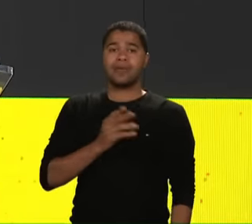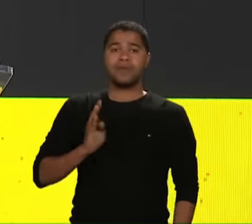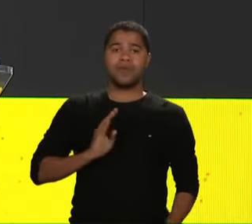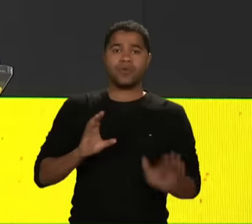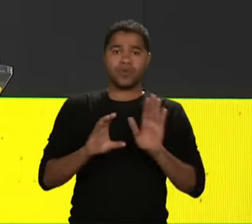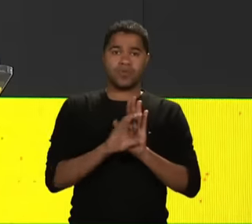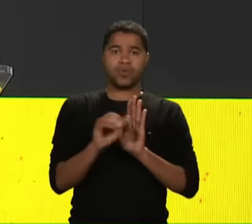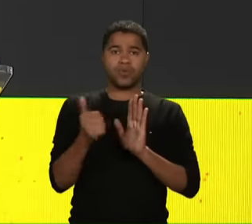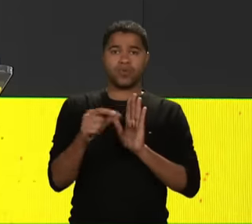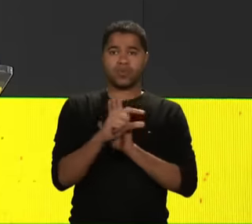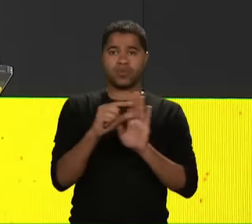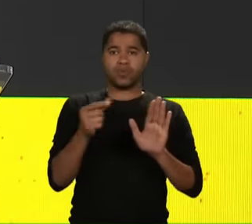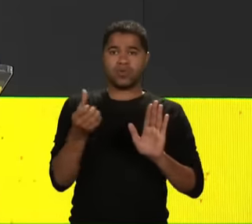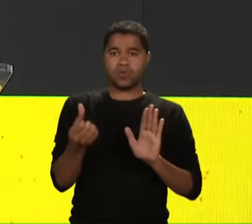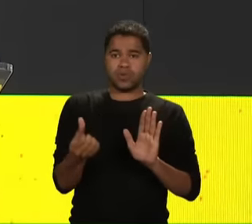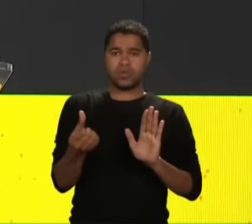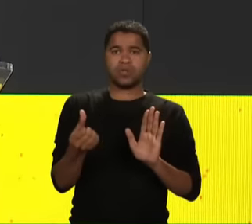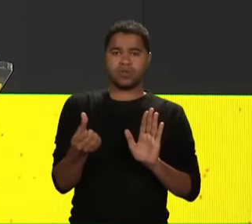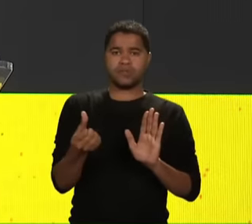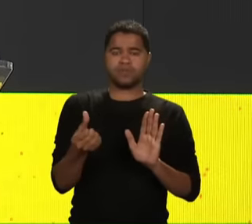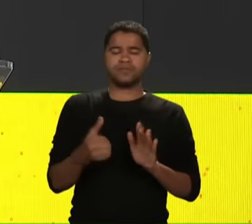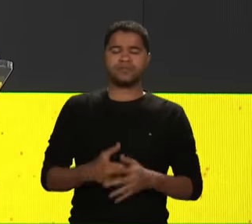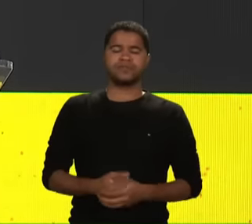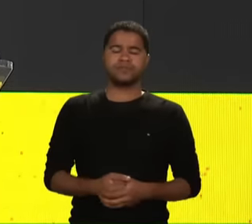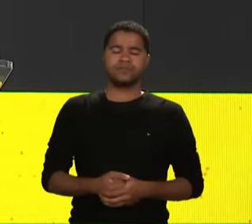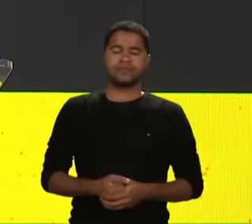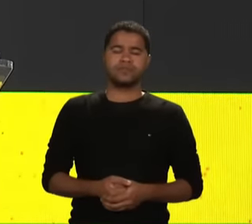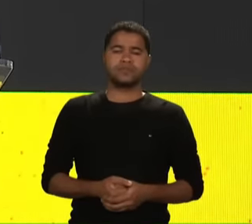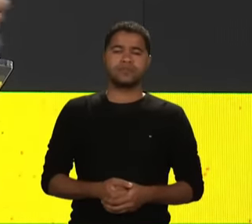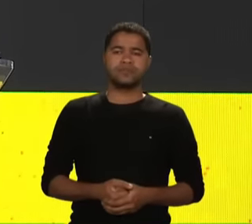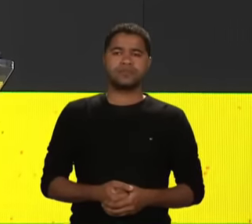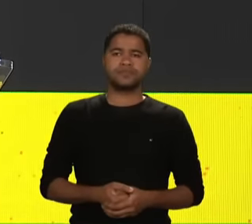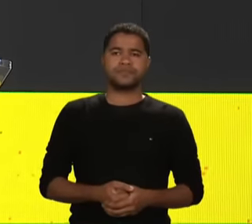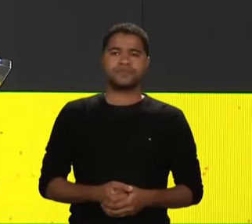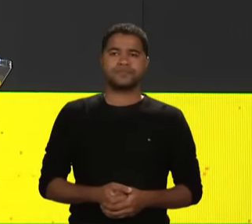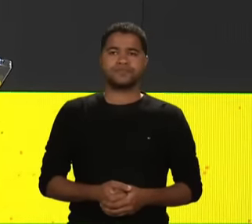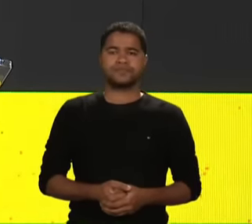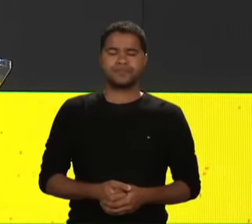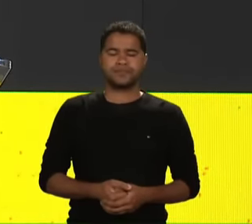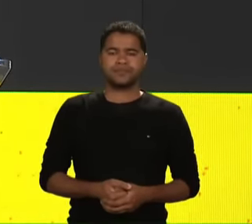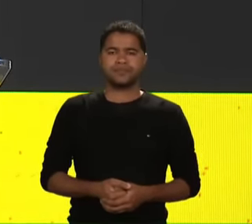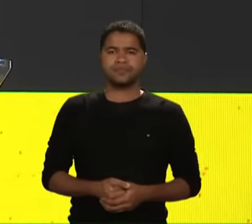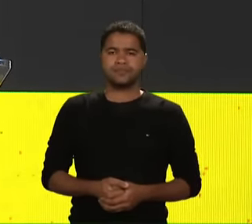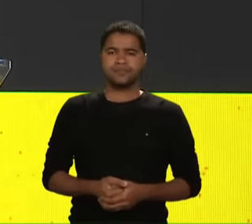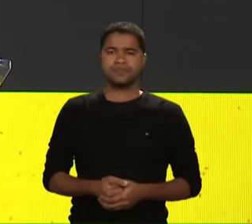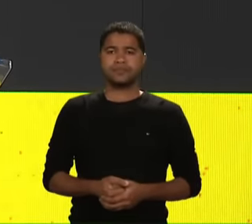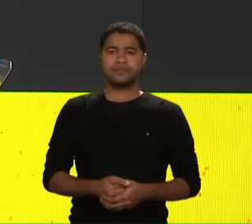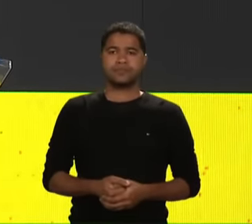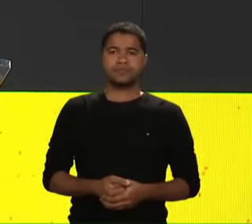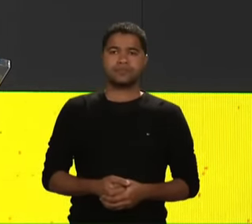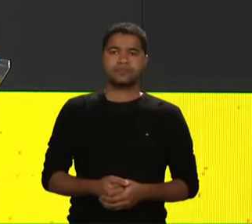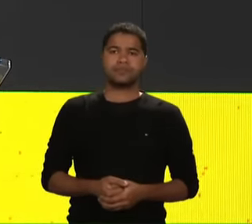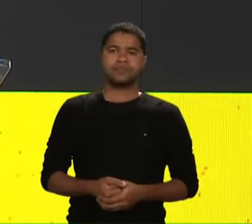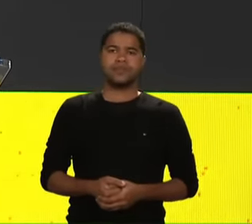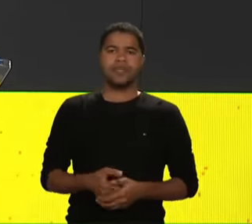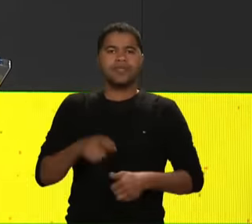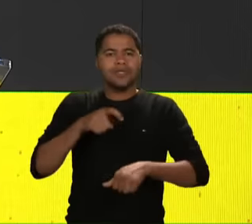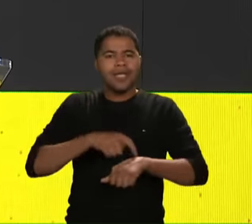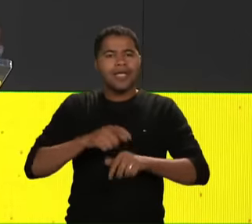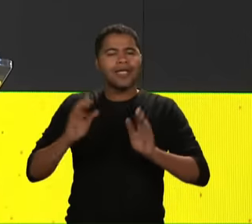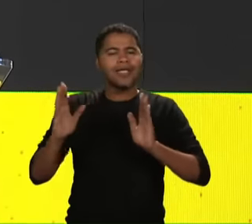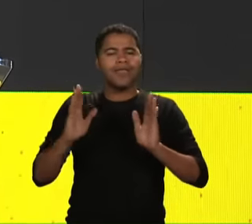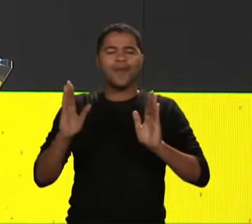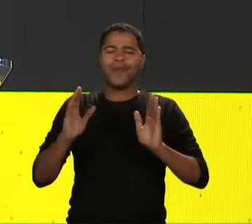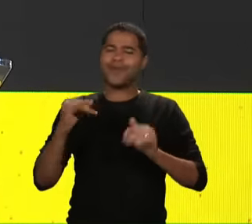versículo 6, Hebreus 11, o verso de número 6, ali naquele momento